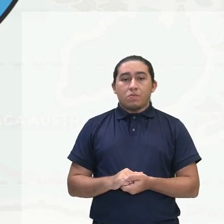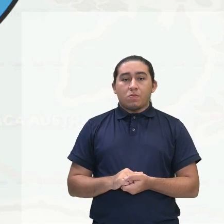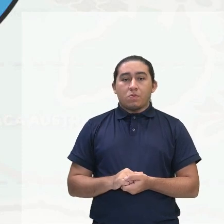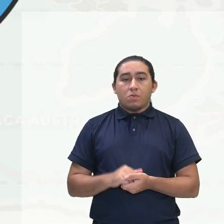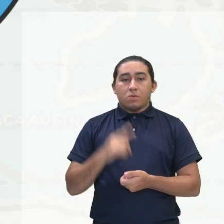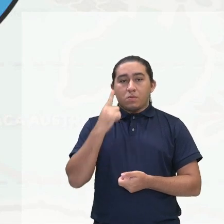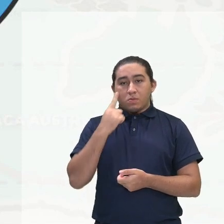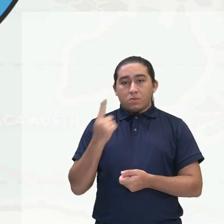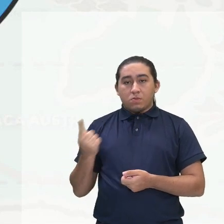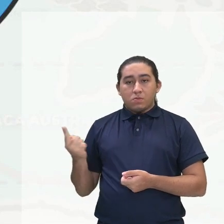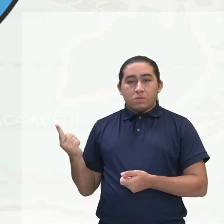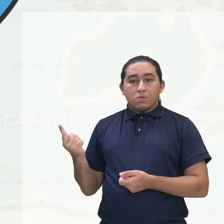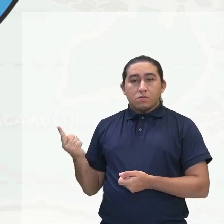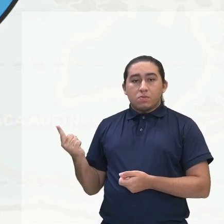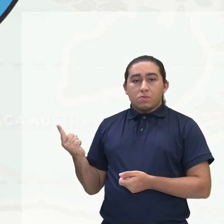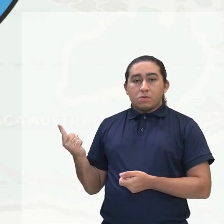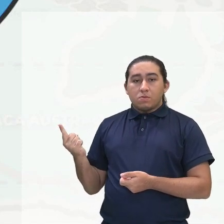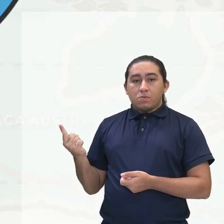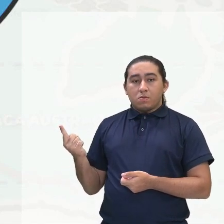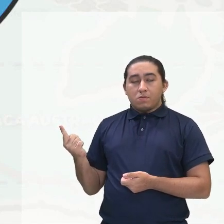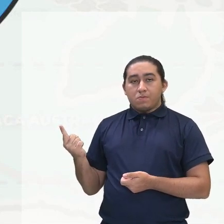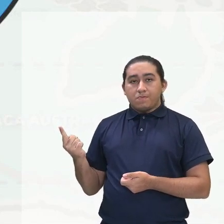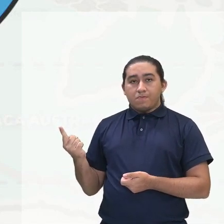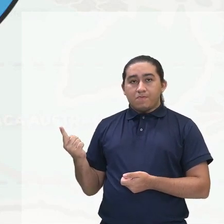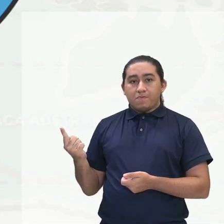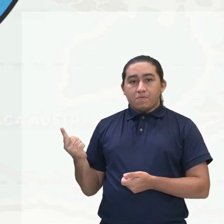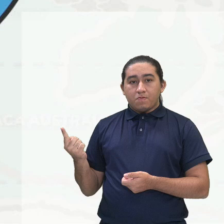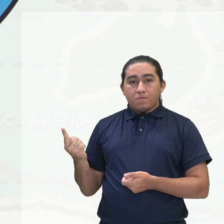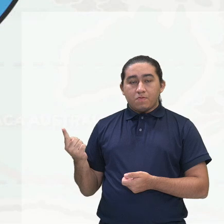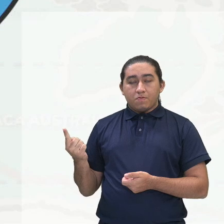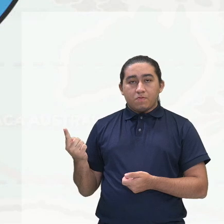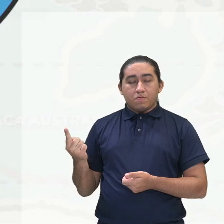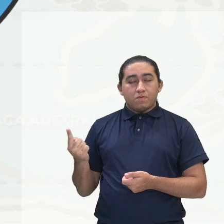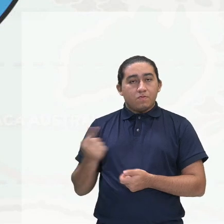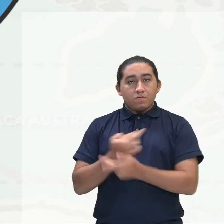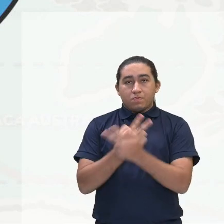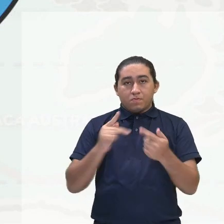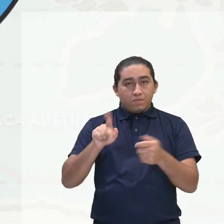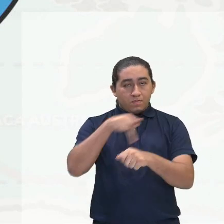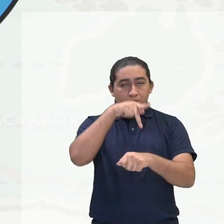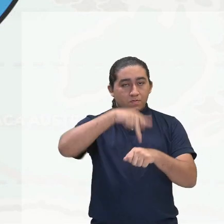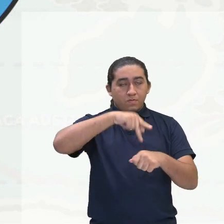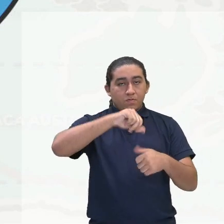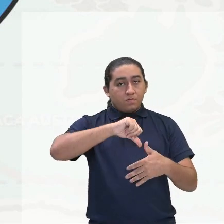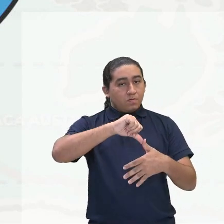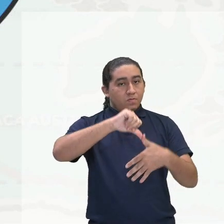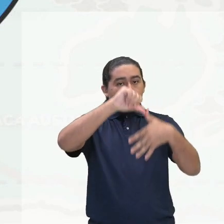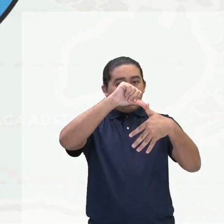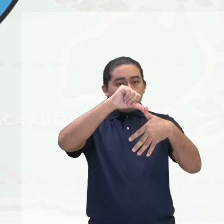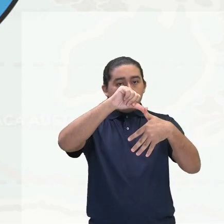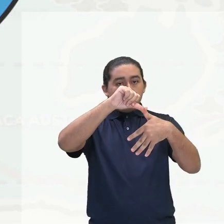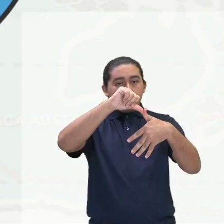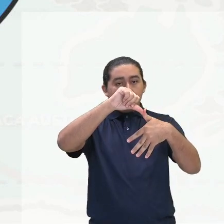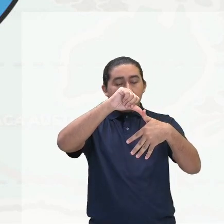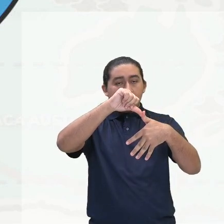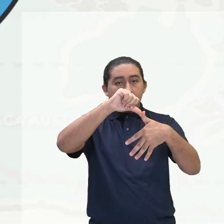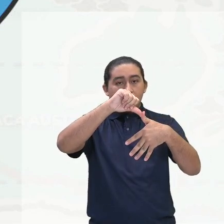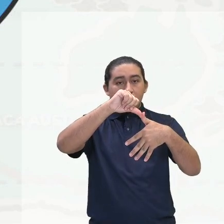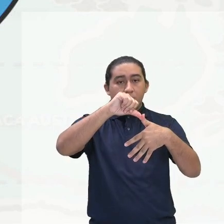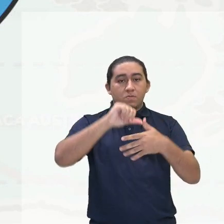ó. Placa sul-americana, está aqui o Brasil, Chile, Argentina, né? Está localizada aqui nessa